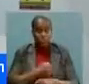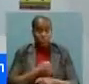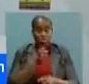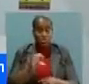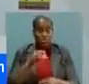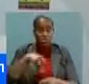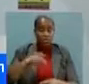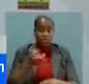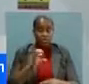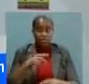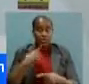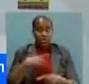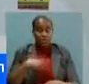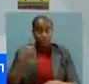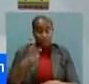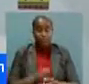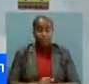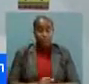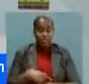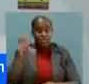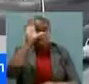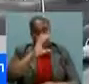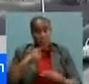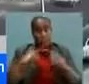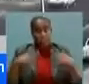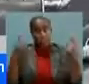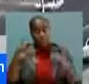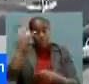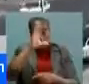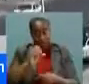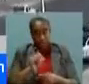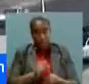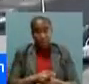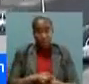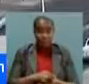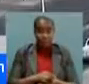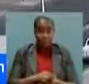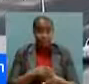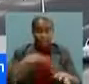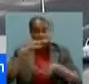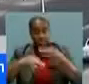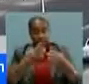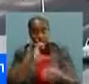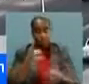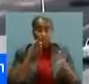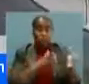PAICV recomenda ao governo a deixar os chavões e dialogar com o país e com a oposição em